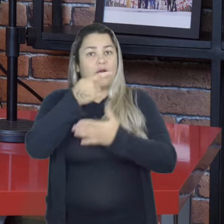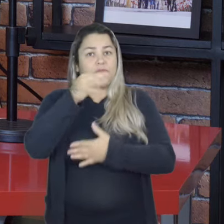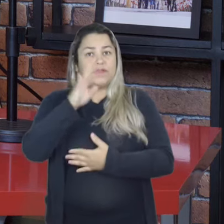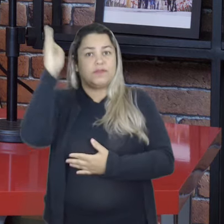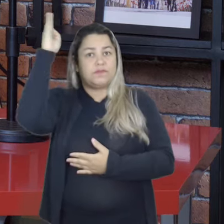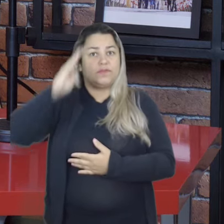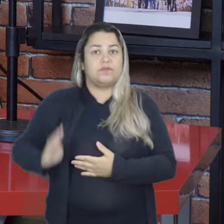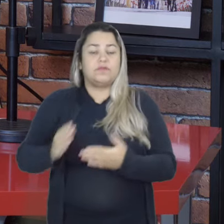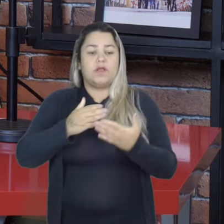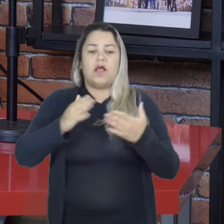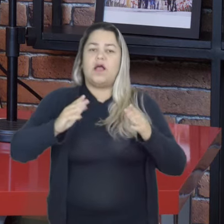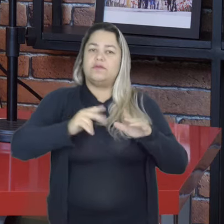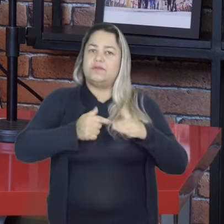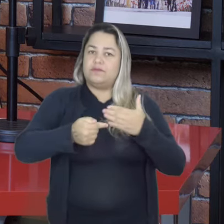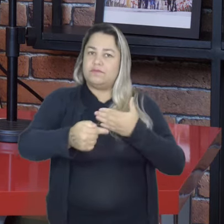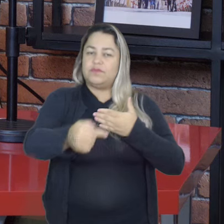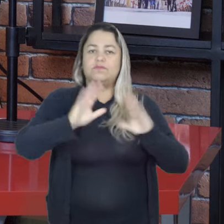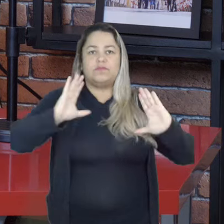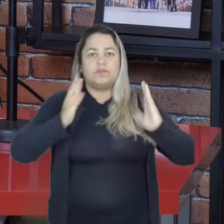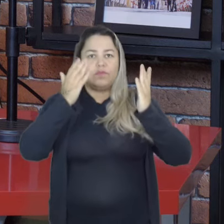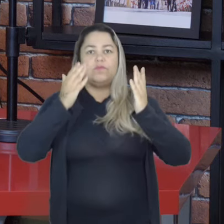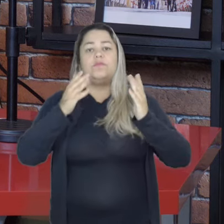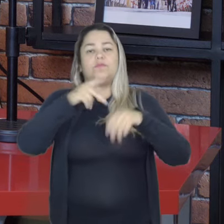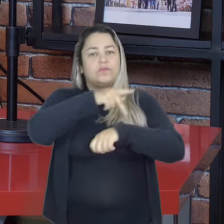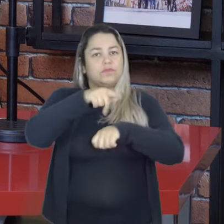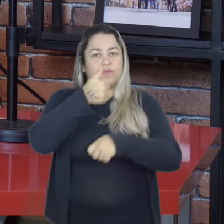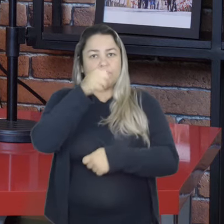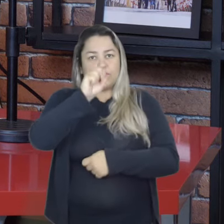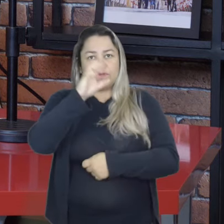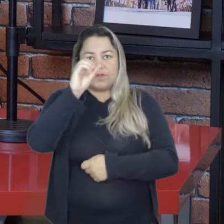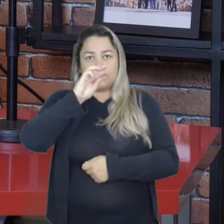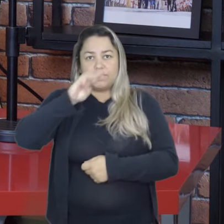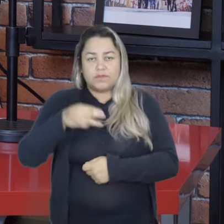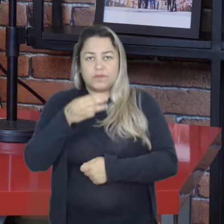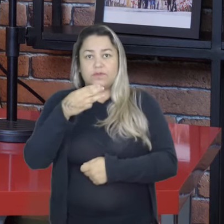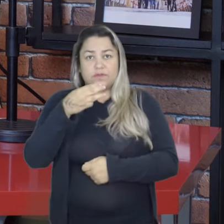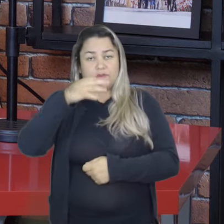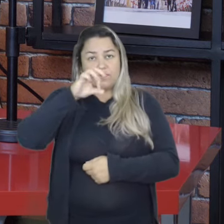O jornal PT Brasil começou a semana comemorando a notícia de que o país gerou